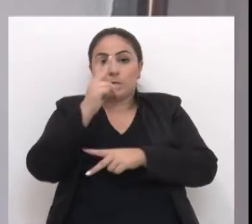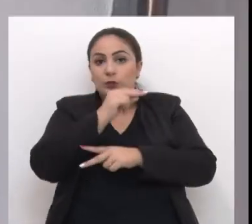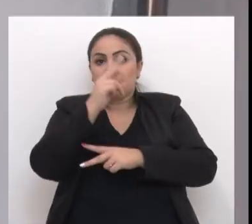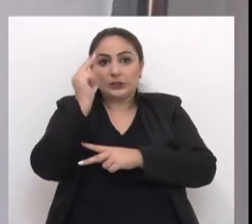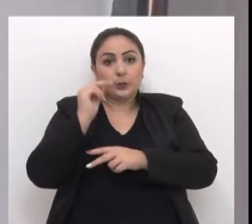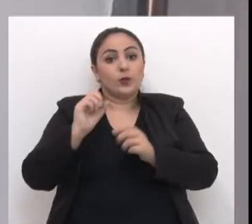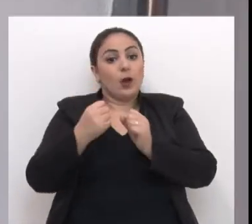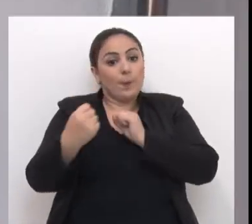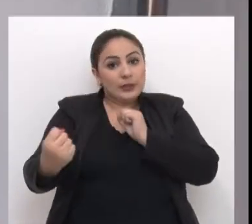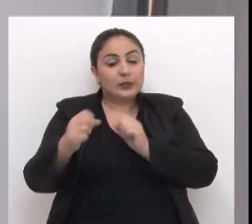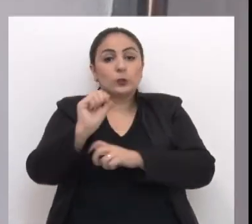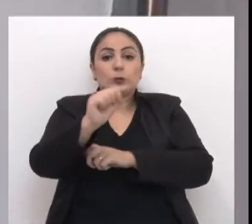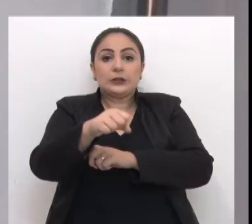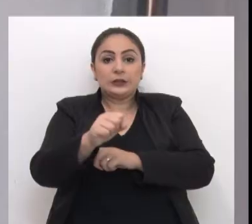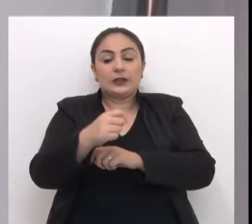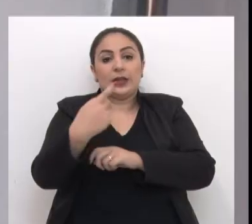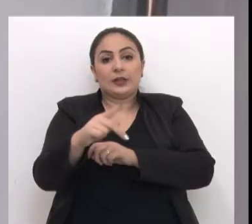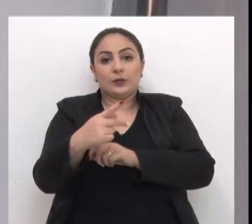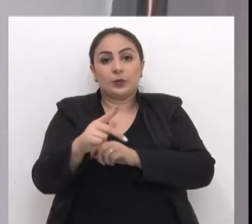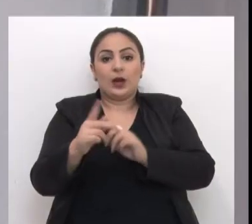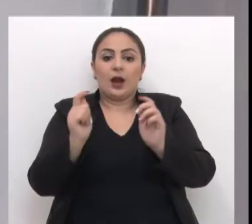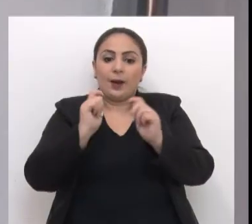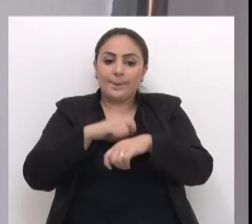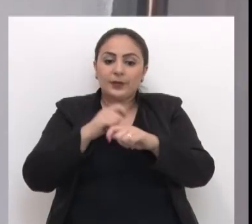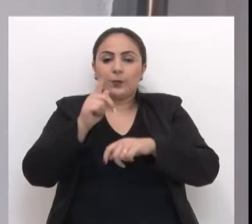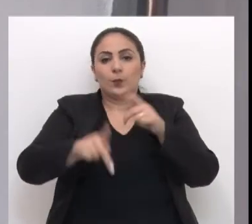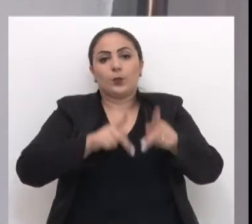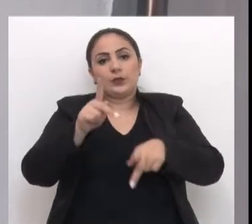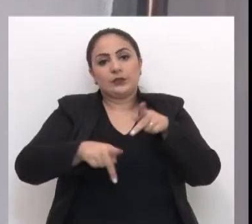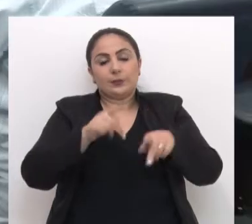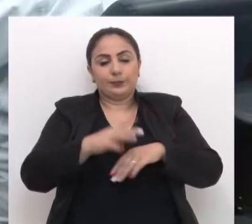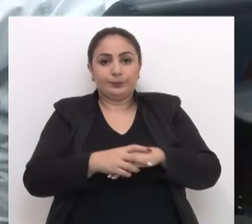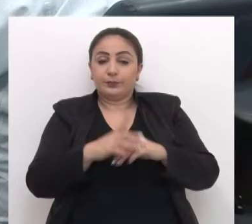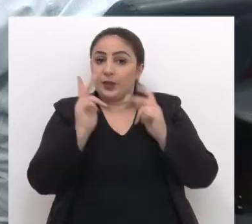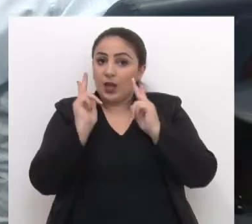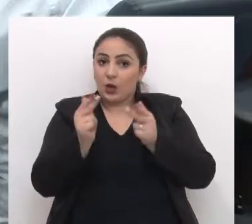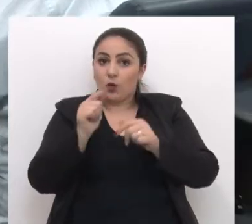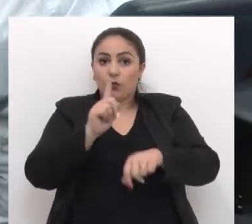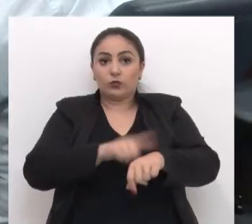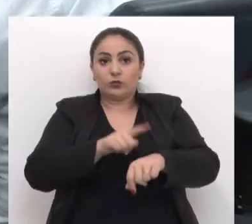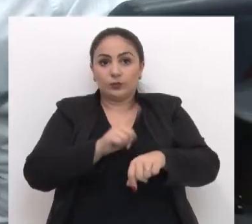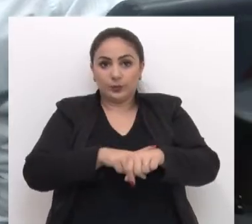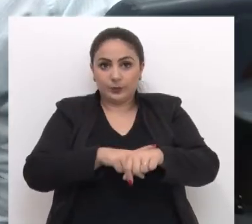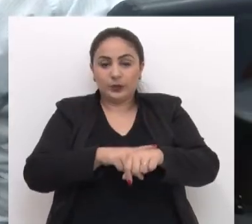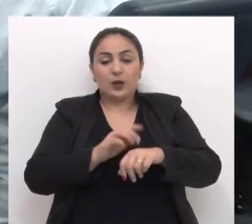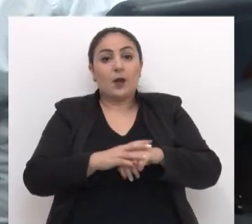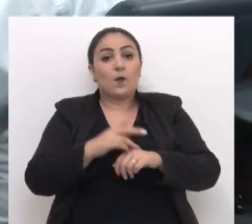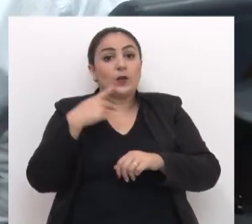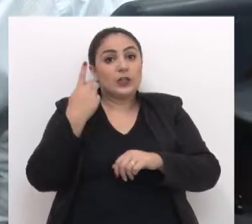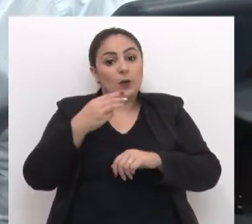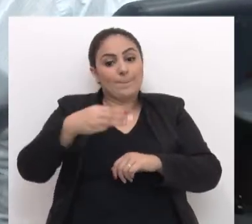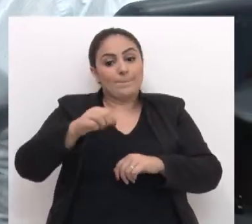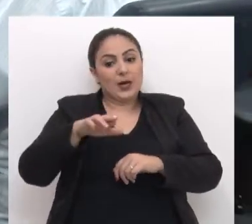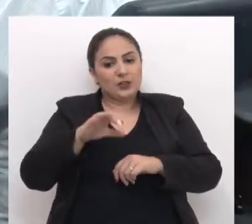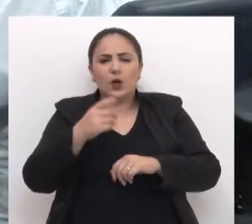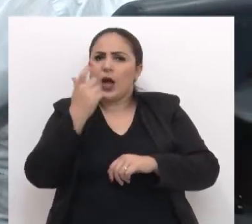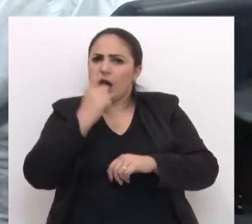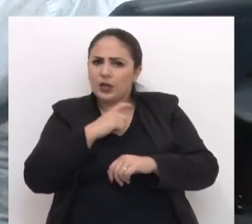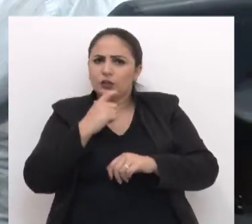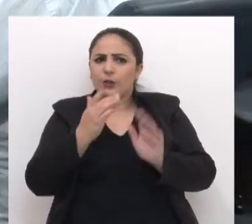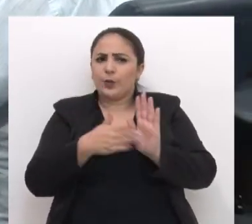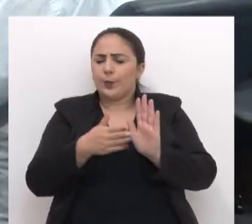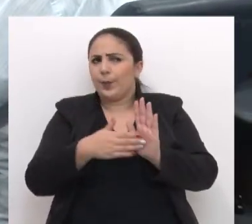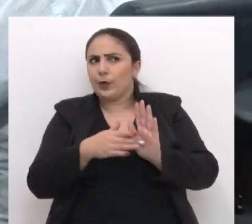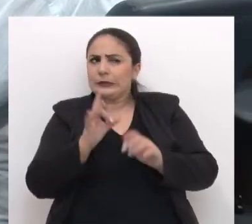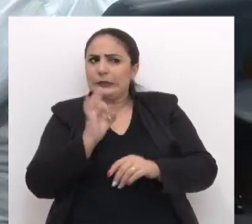que estão sim aumentando a sua capacidade populacional. Da mesma forma, Márcio Patucci recebe a